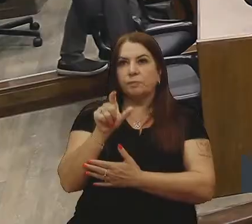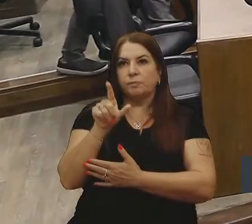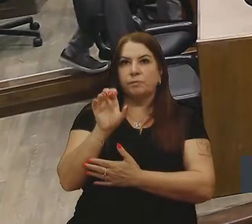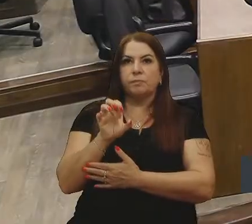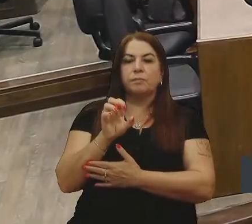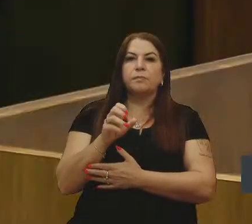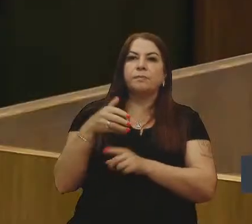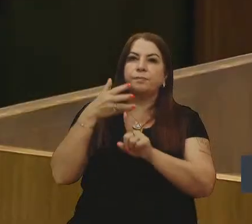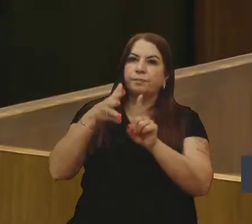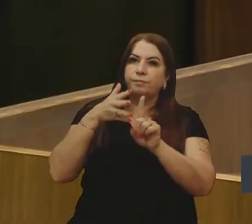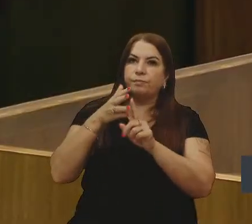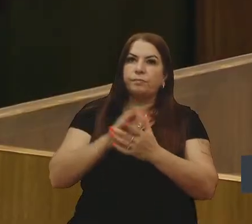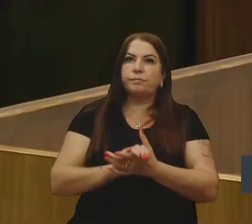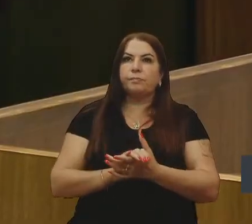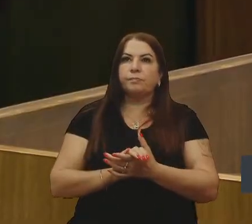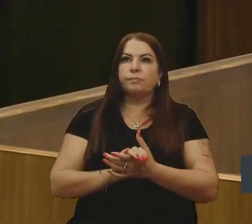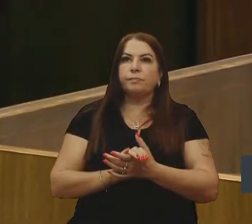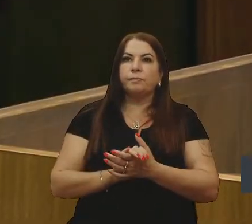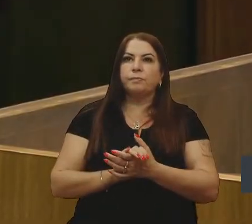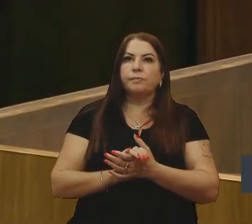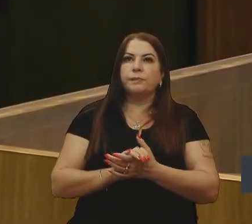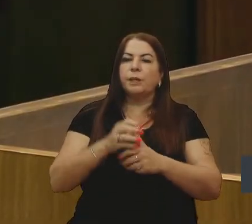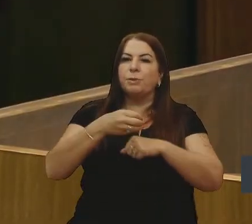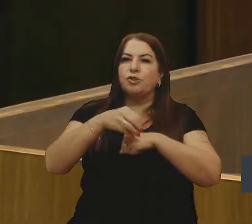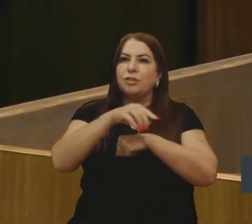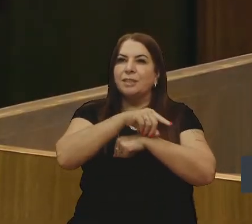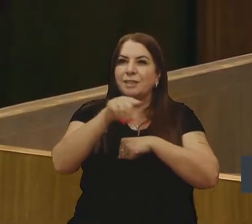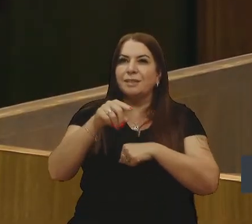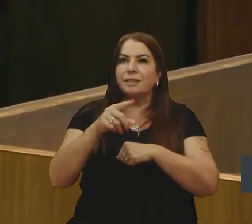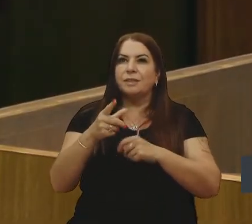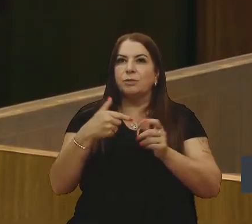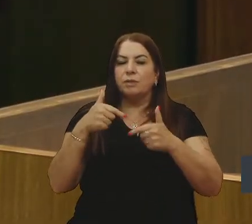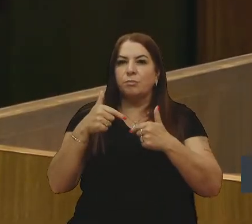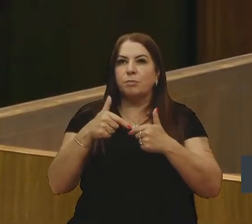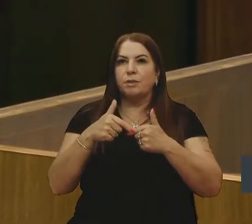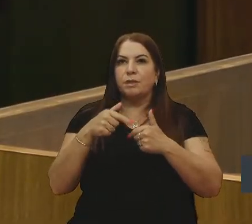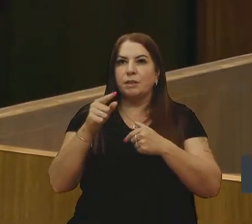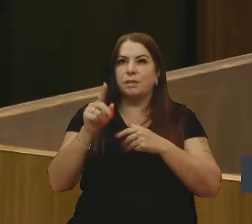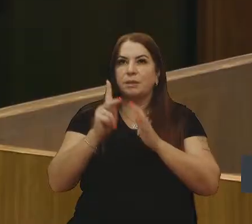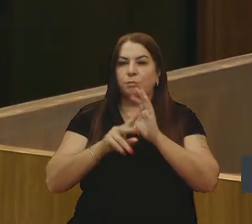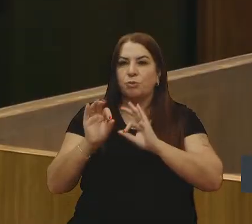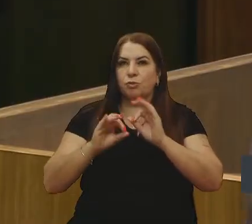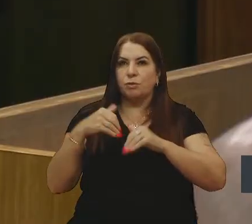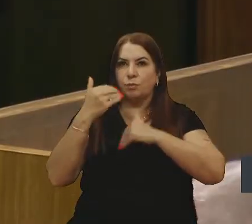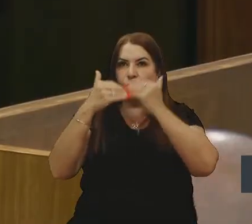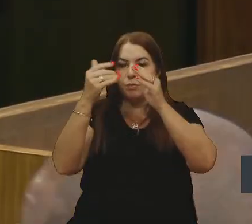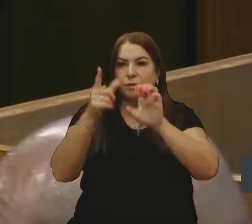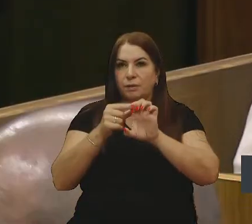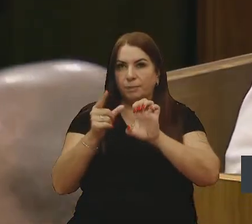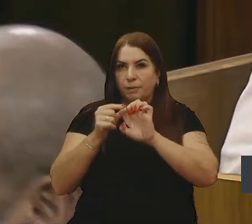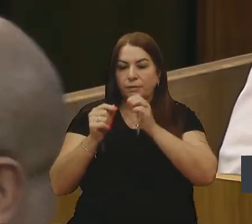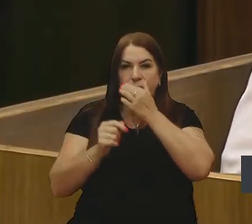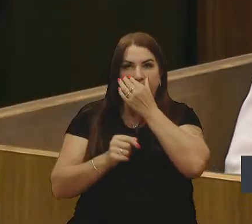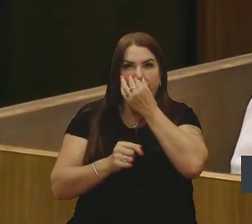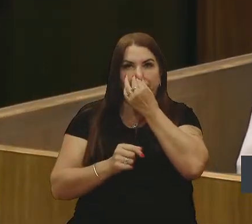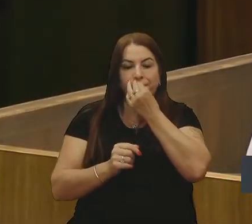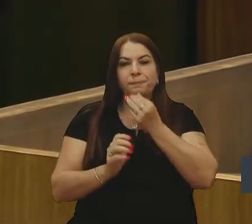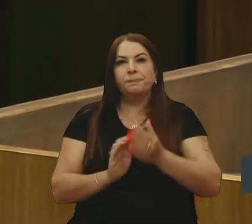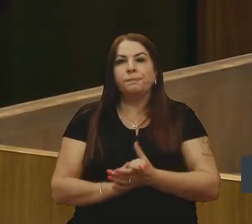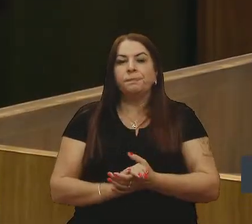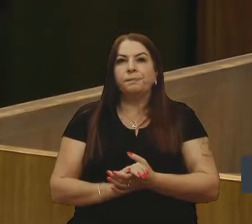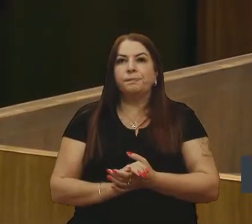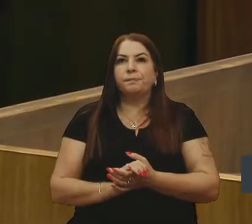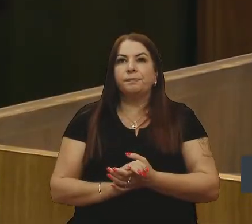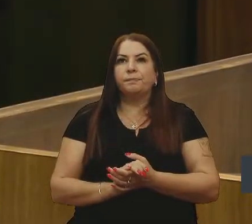pela palestra. E é uma palhinha daquilo que a gente quer trabalhar então nesse projeto, no Êxito Empreendedor.